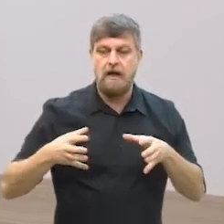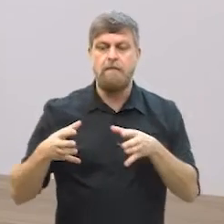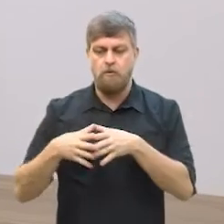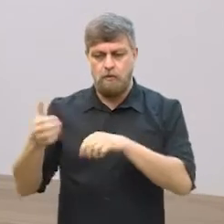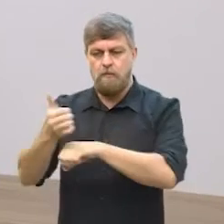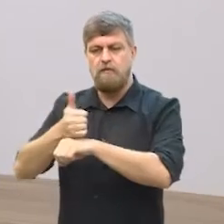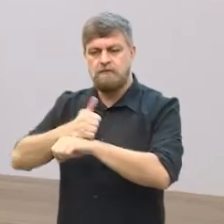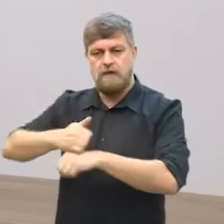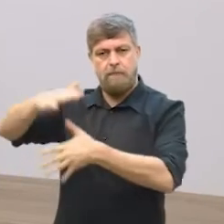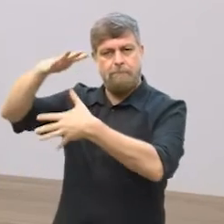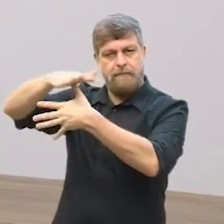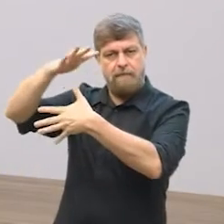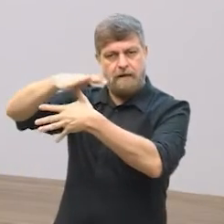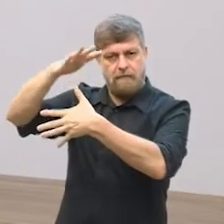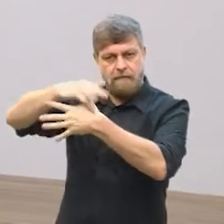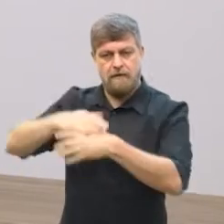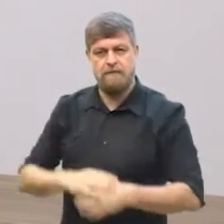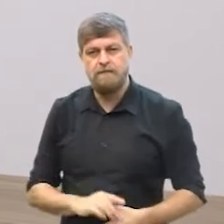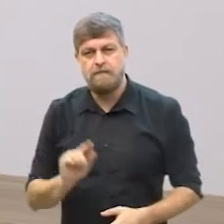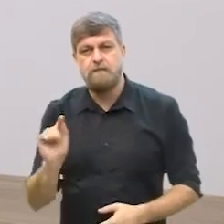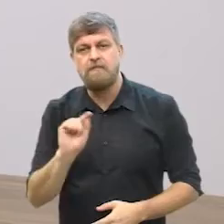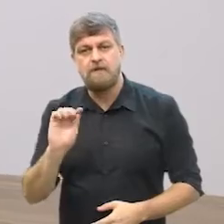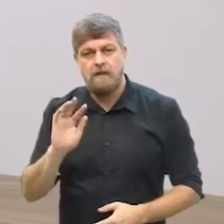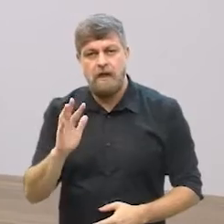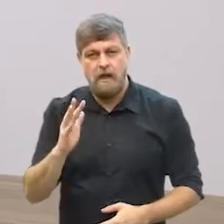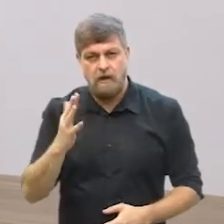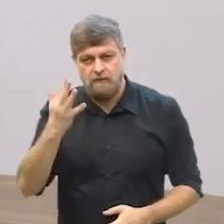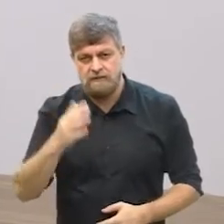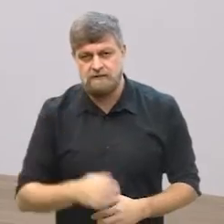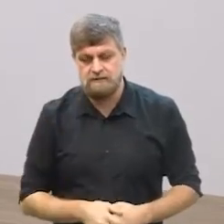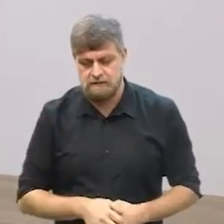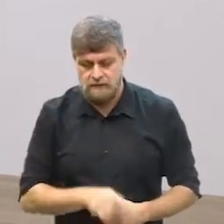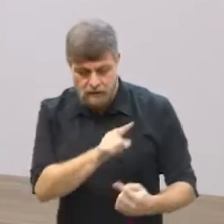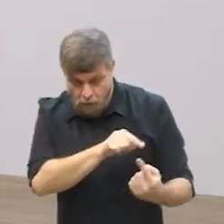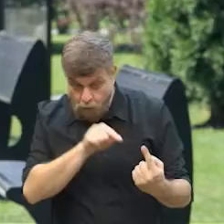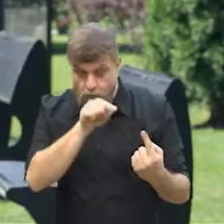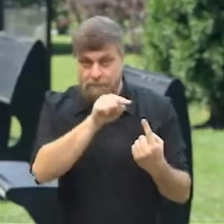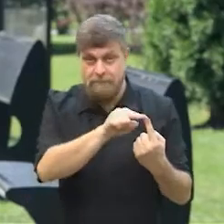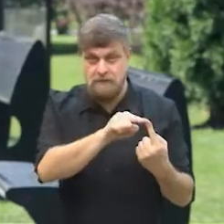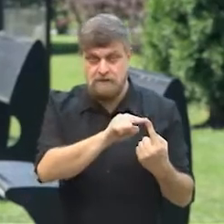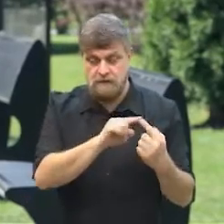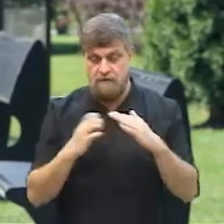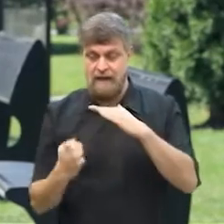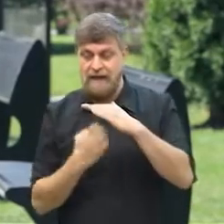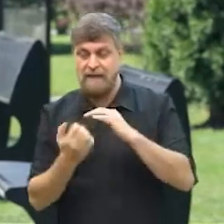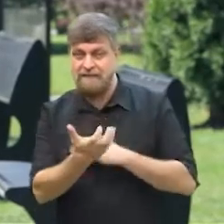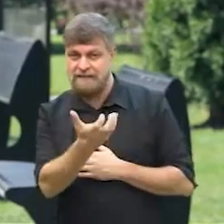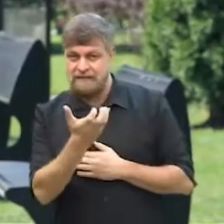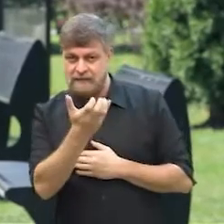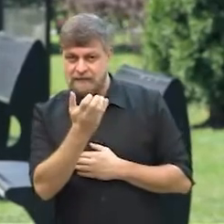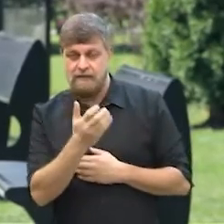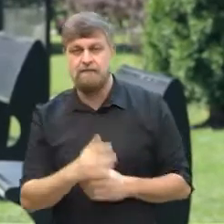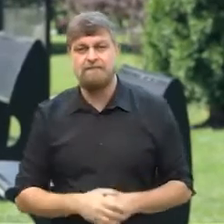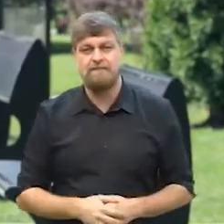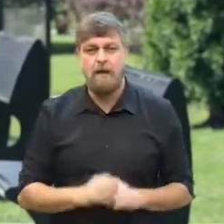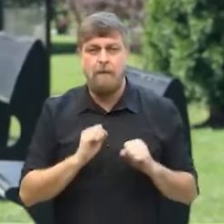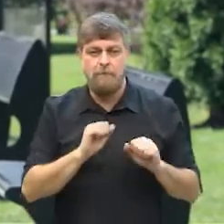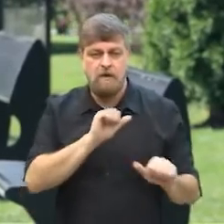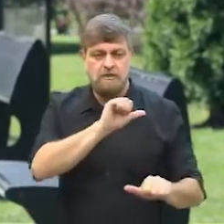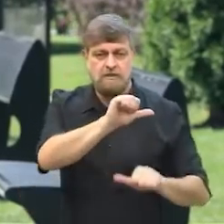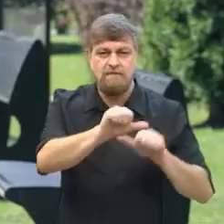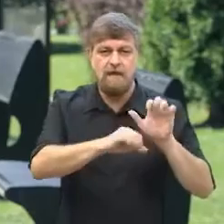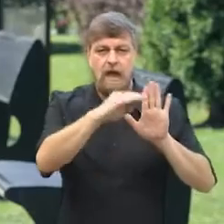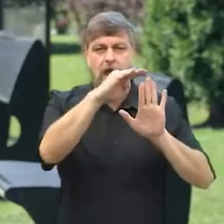sua equipe ou com associada onde você quer chegar, isso daí pode simplesmente virar